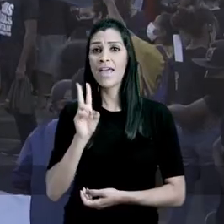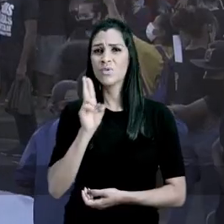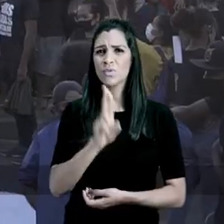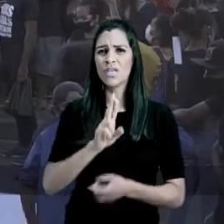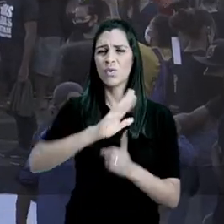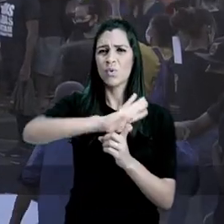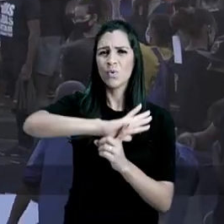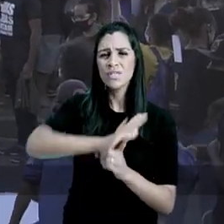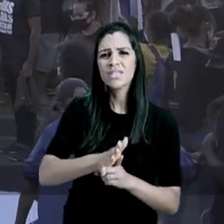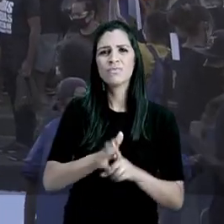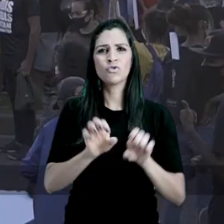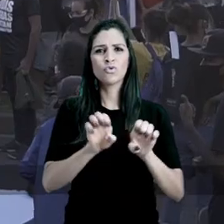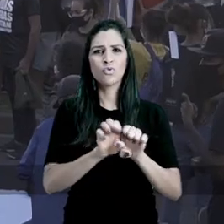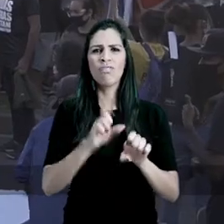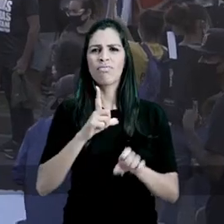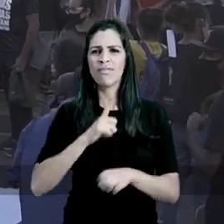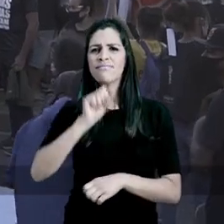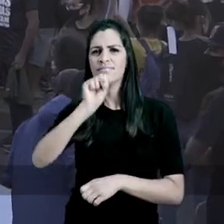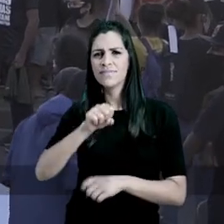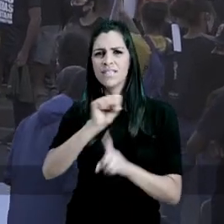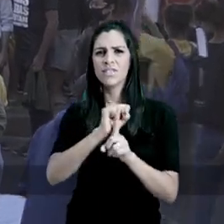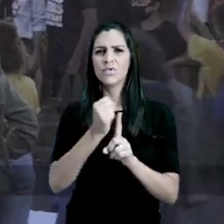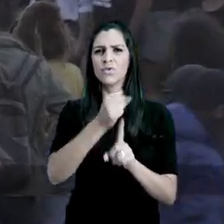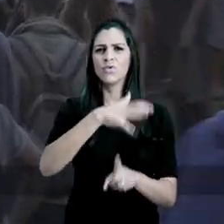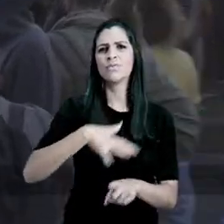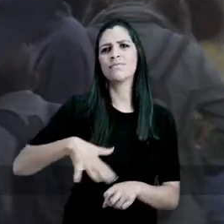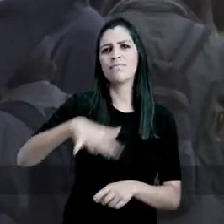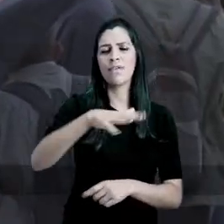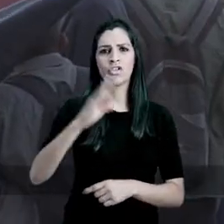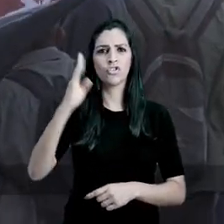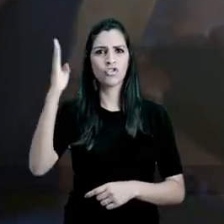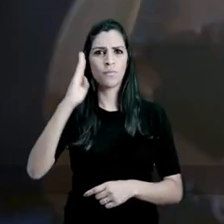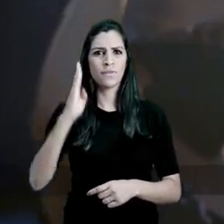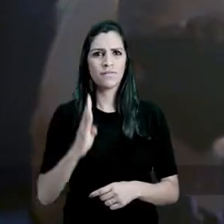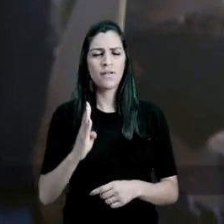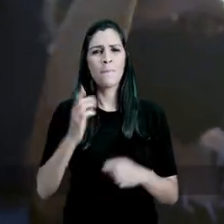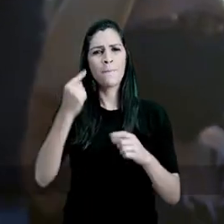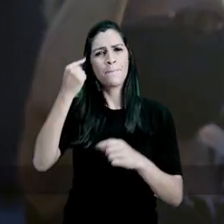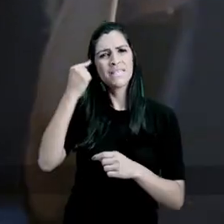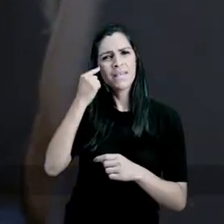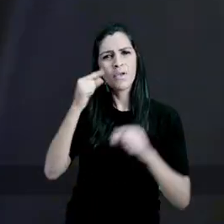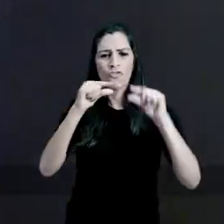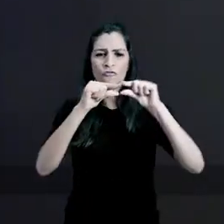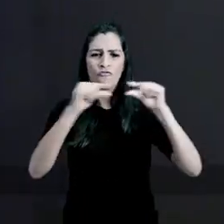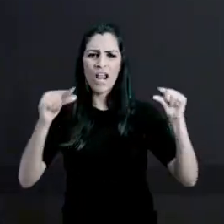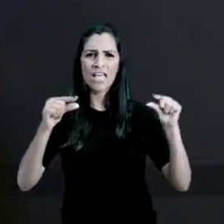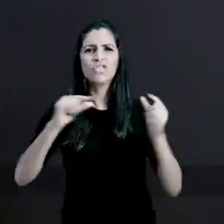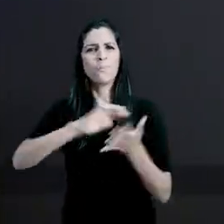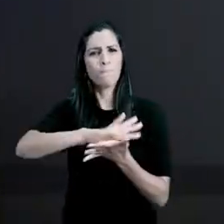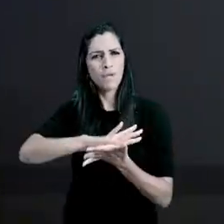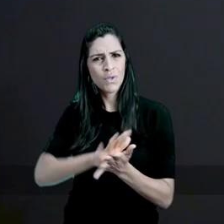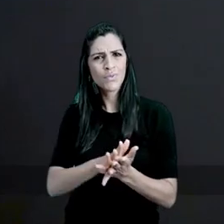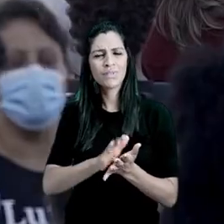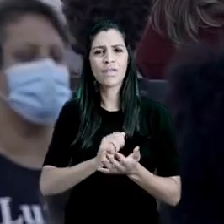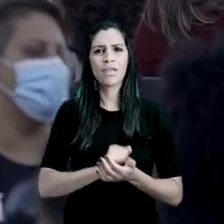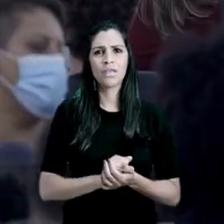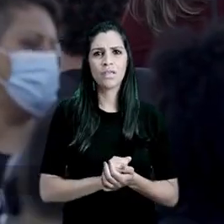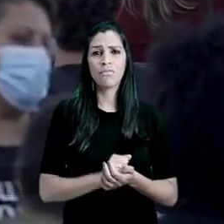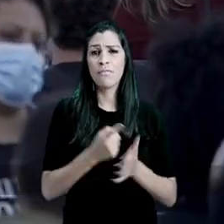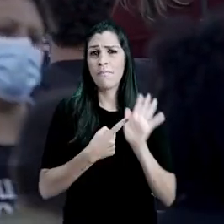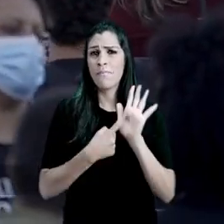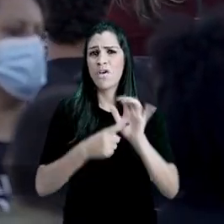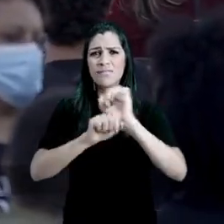É o resultado do racismo estrutural que existe sim na sociedade brasileira. Passa por pensamentos e frases